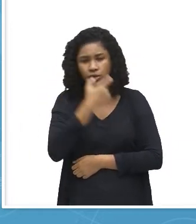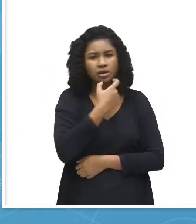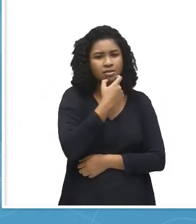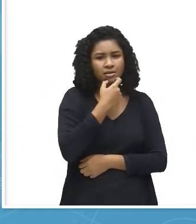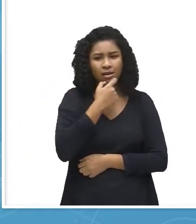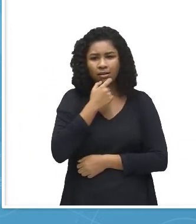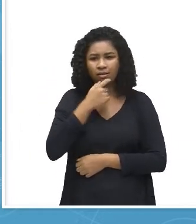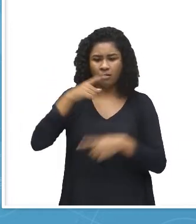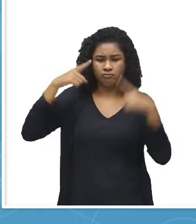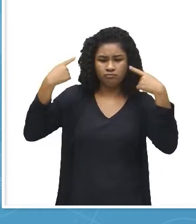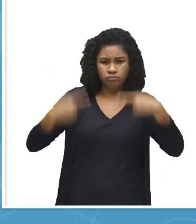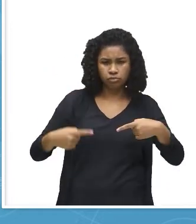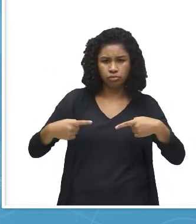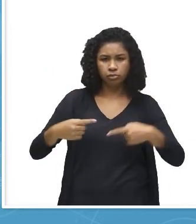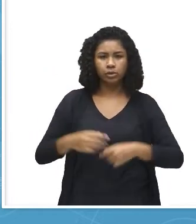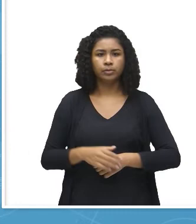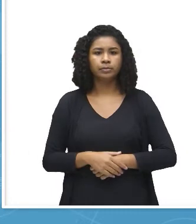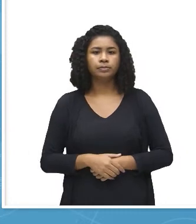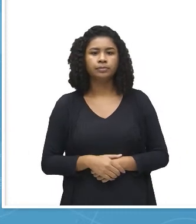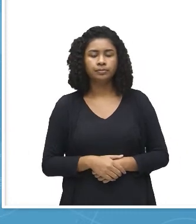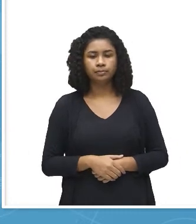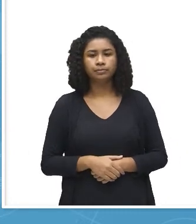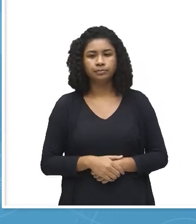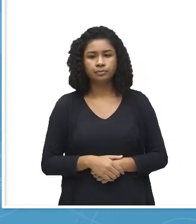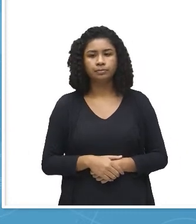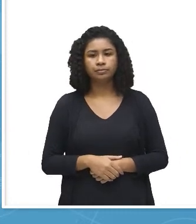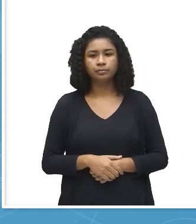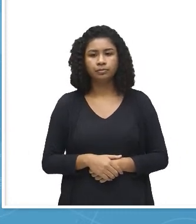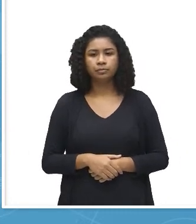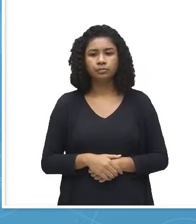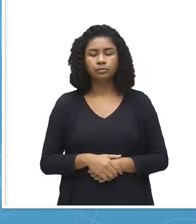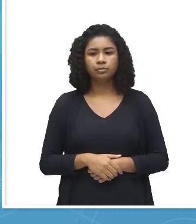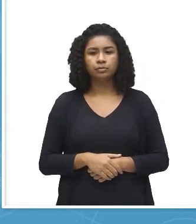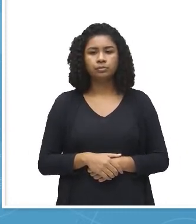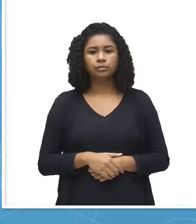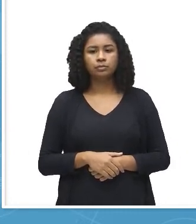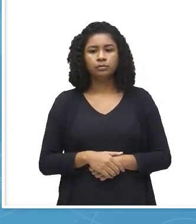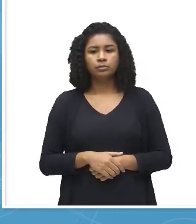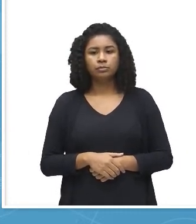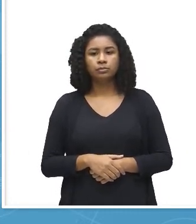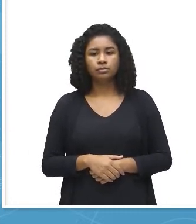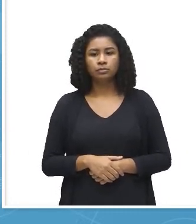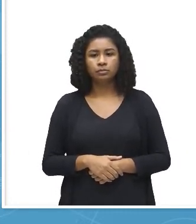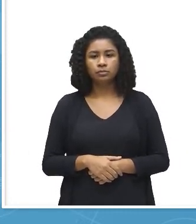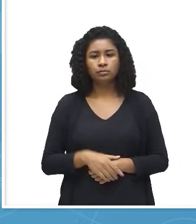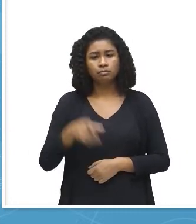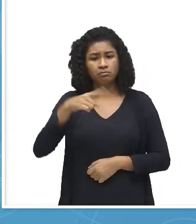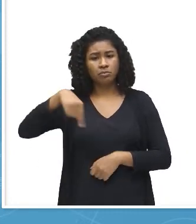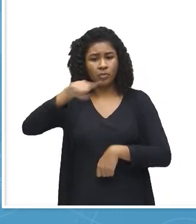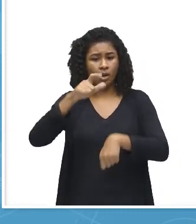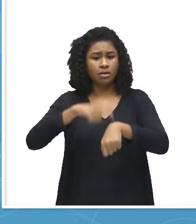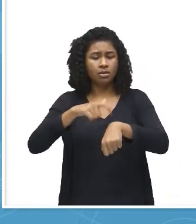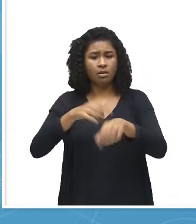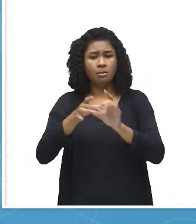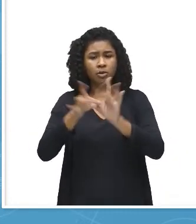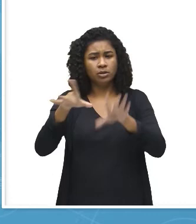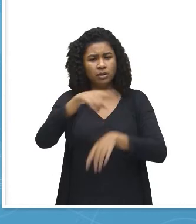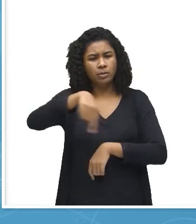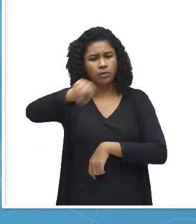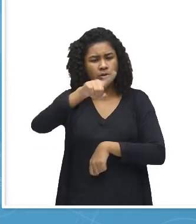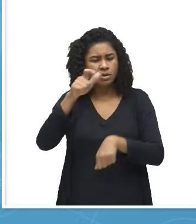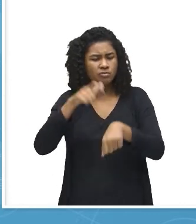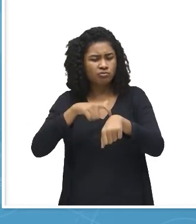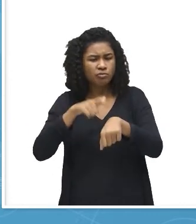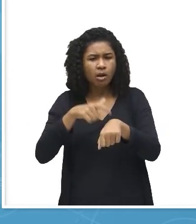questão, a gente vai abordar um pouquinho sobre a Guerra dos Cipaios, revolta dos Cipaios, e vocês vão ter um tempo agora para refletir, pegar o caderno